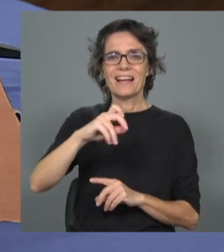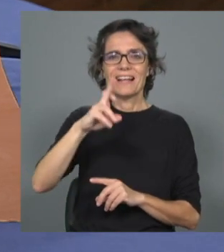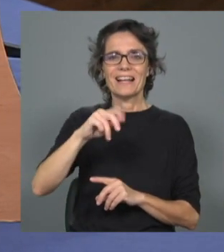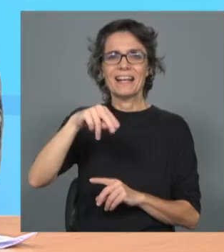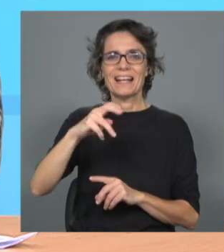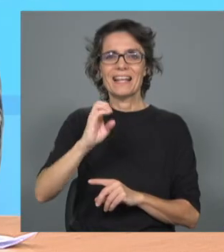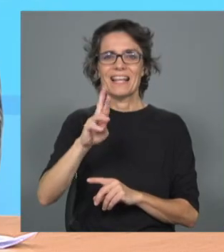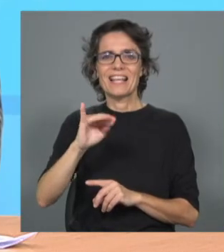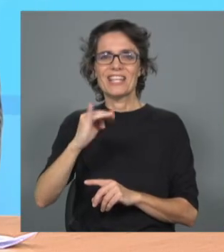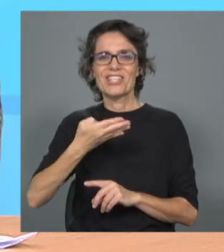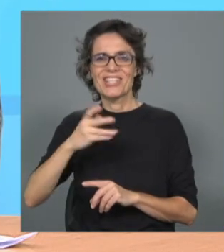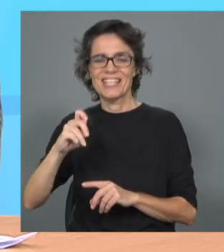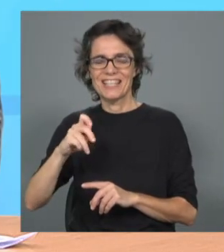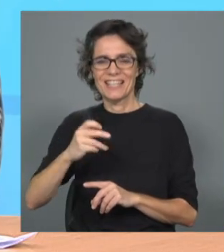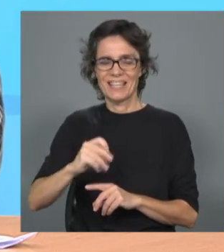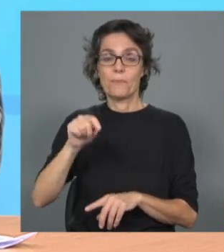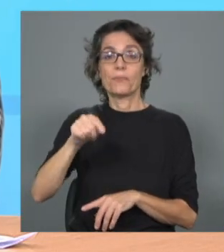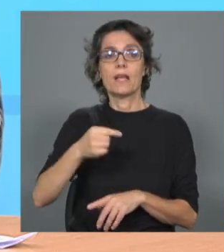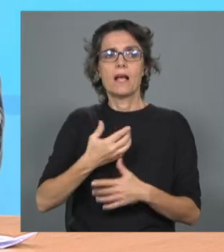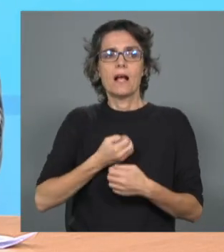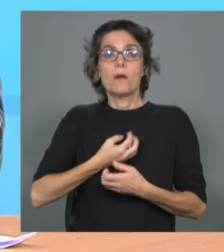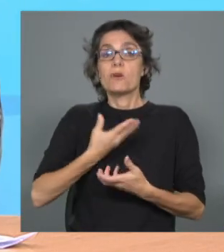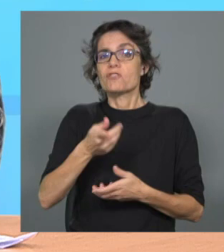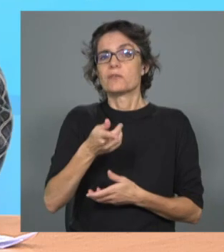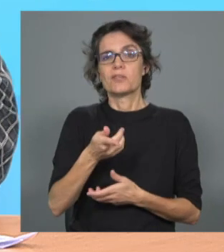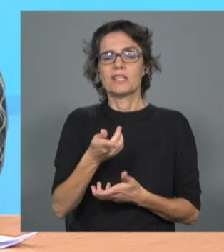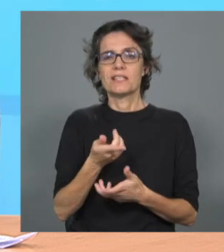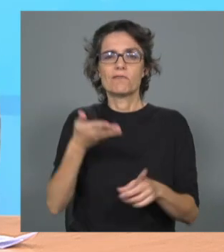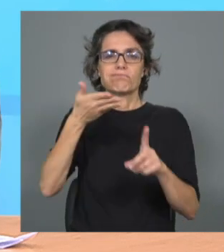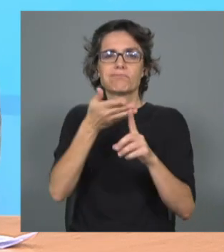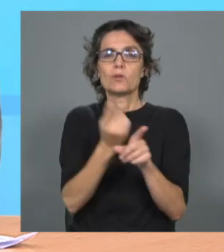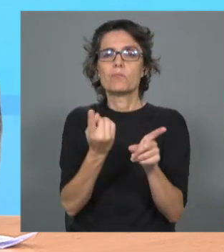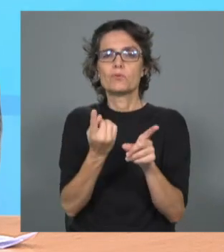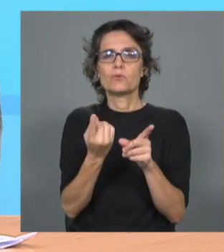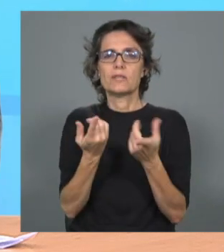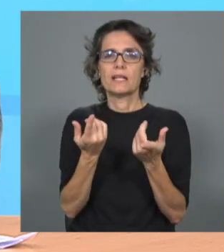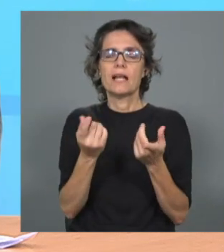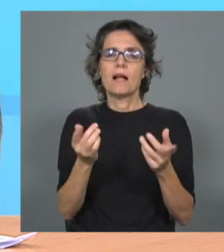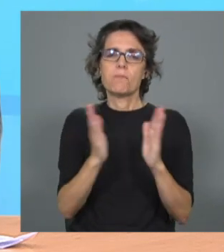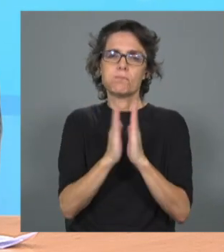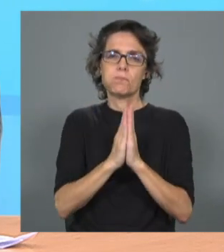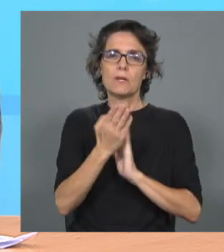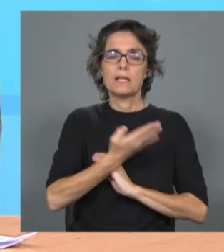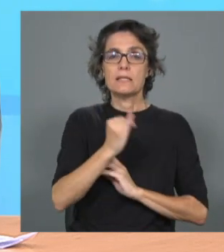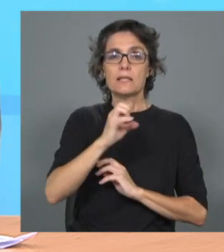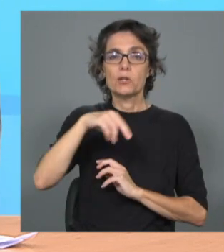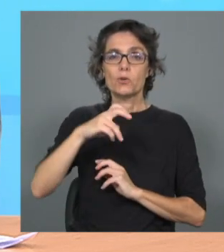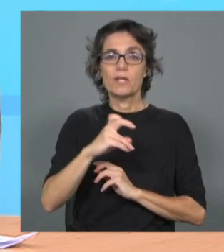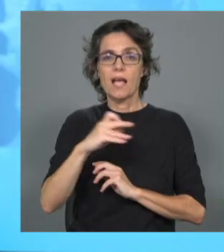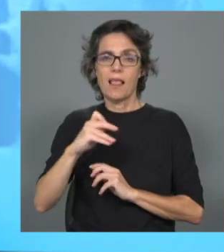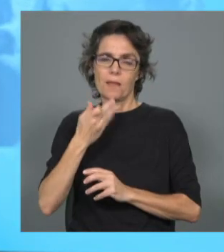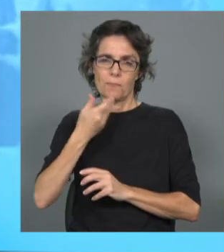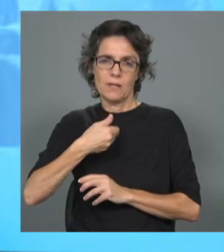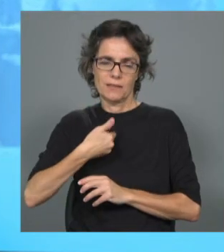pouco esta. A paixão pela missão sempre foi uma coisa que esteve presente, também a espiritualidade dioniana é isso que nos pede. Está atualmente